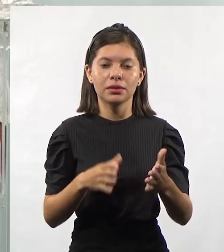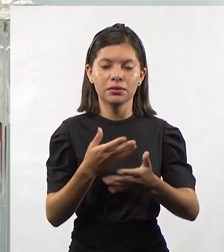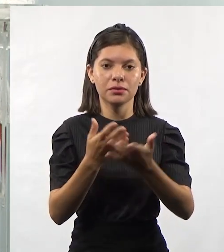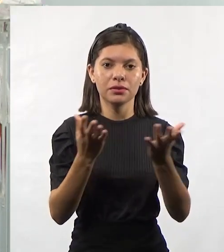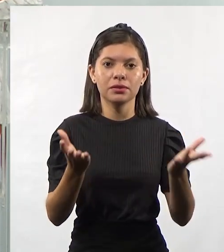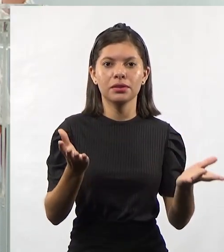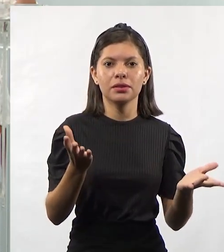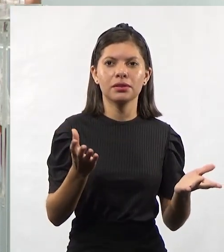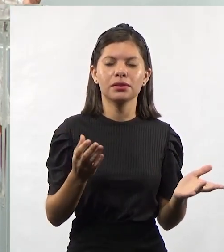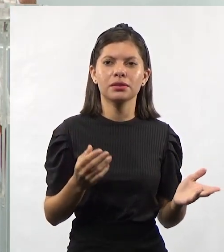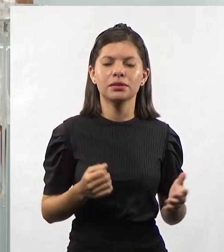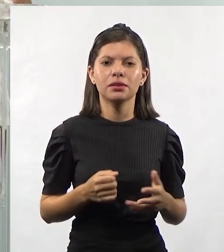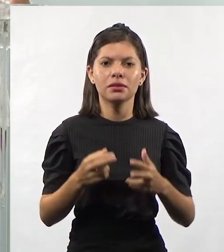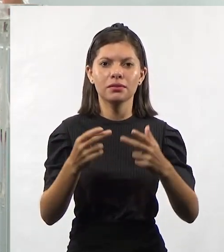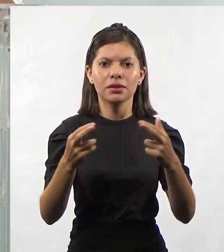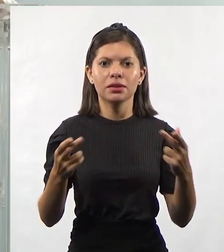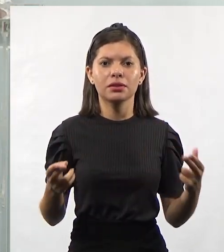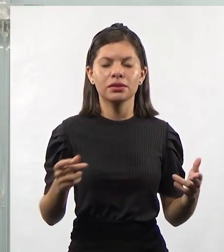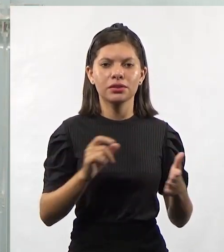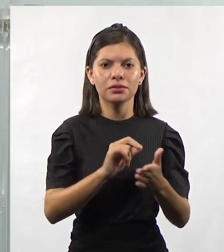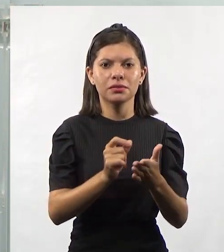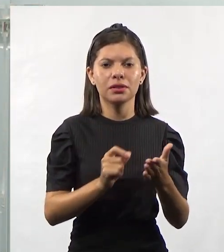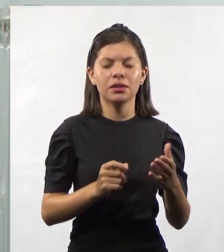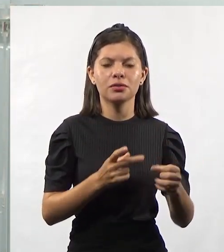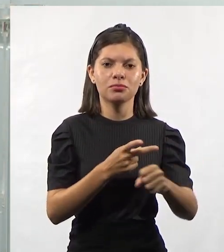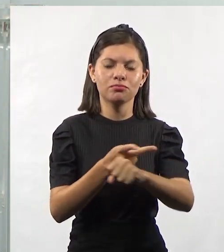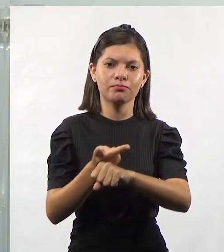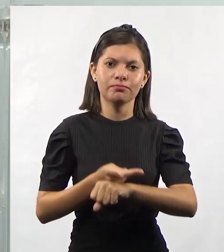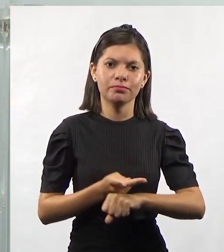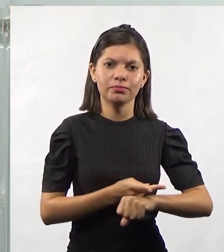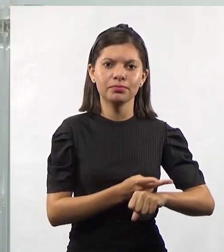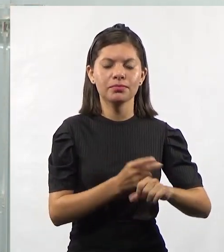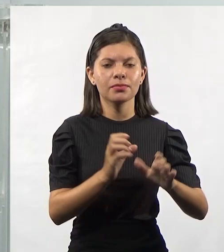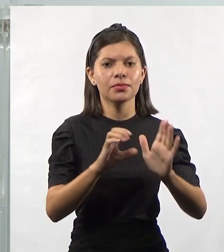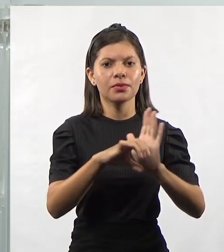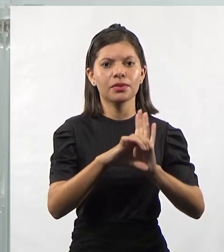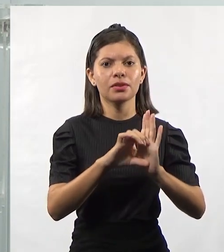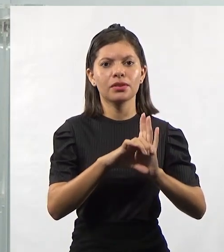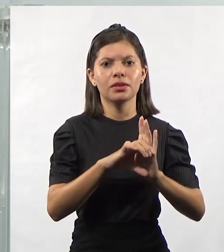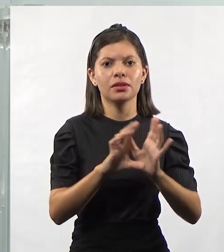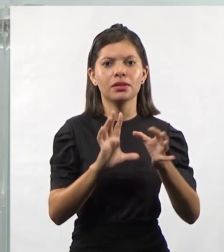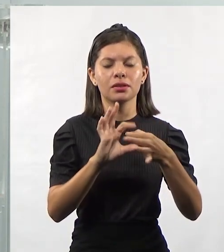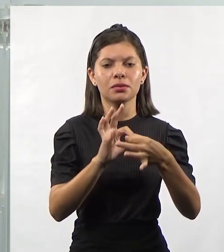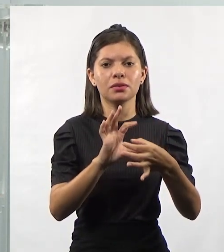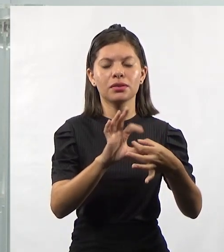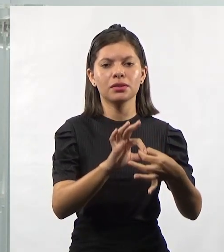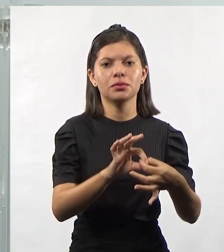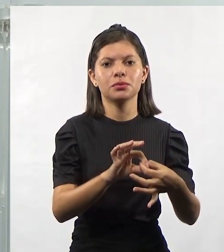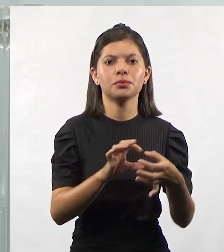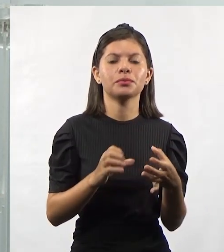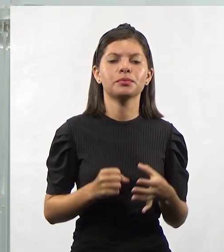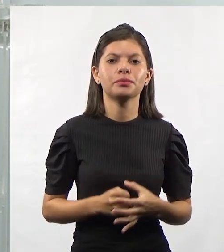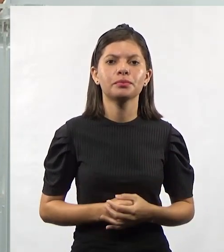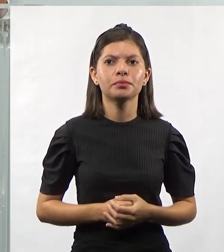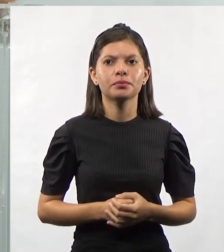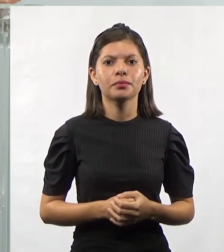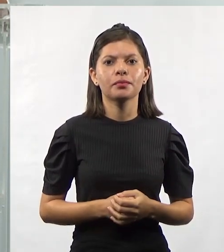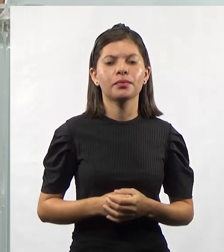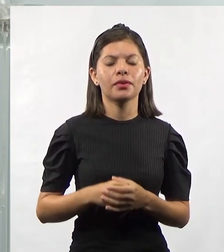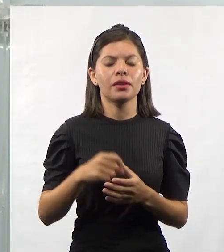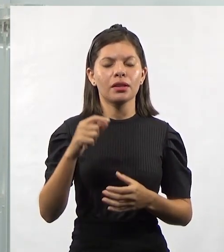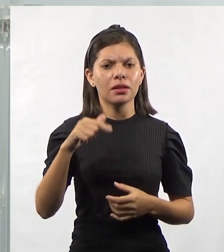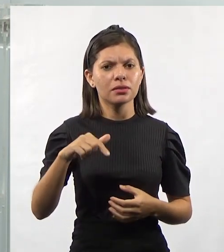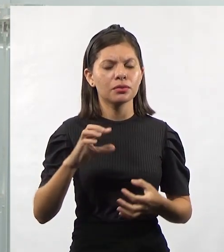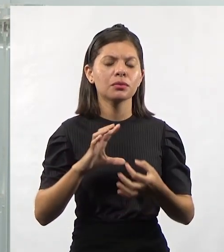de vocês, né, que a gente está fazendo várias atividades que buscam esses conceitos e contextos. Então, quando eu